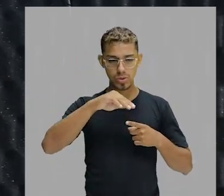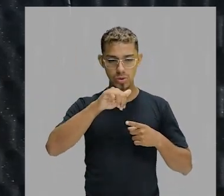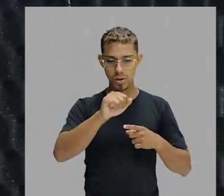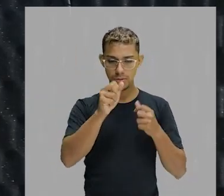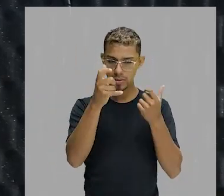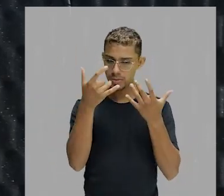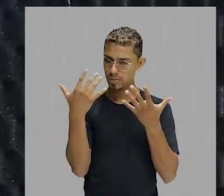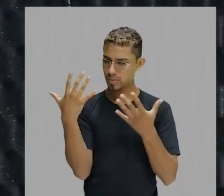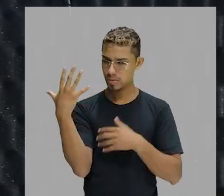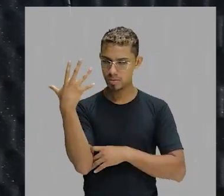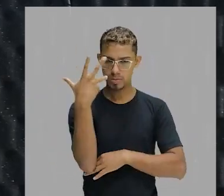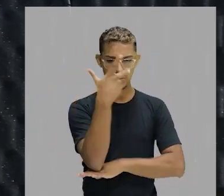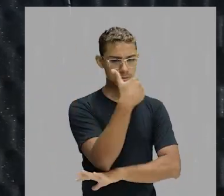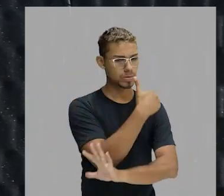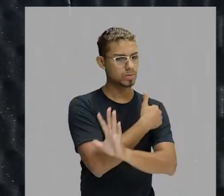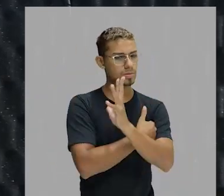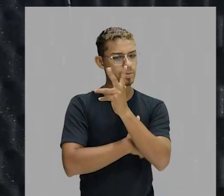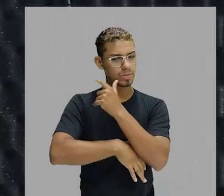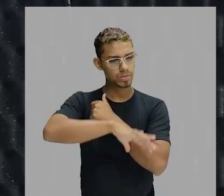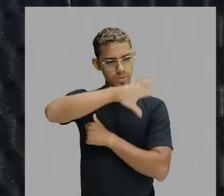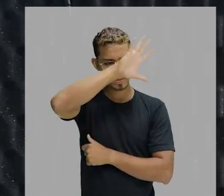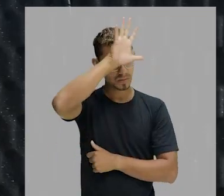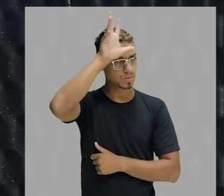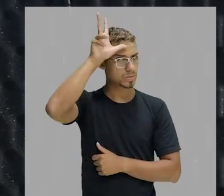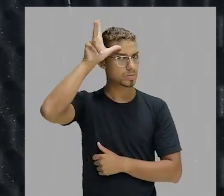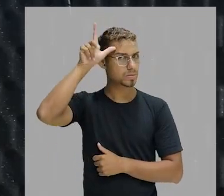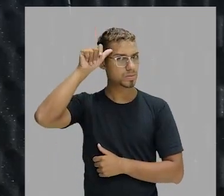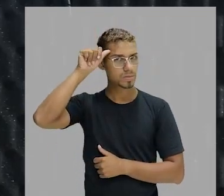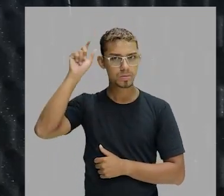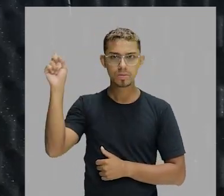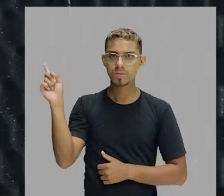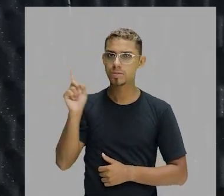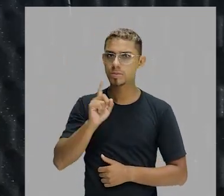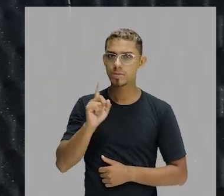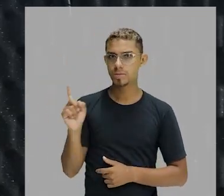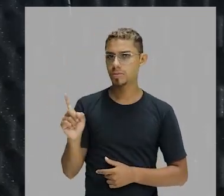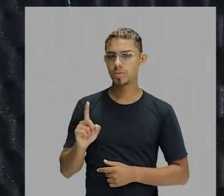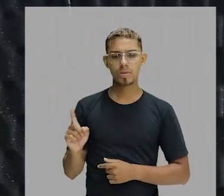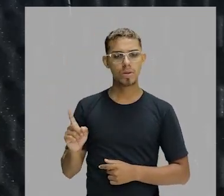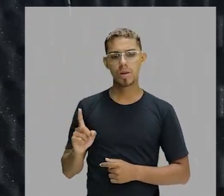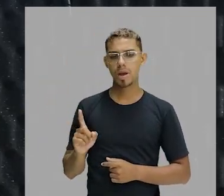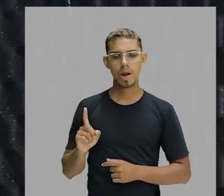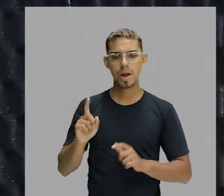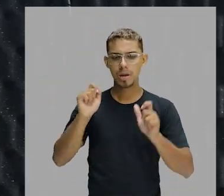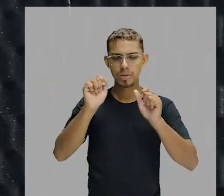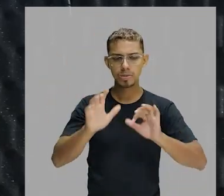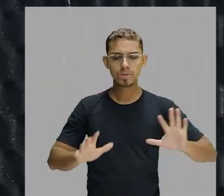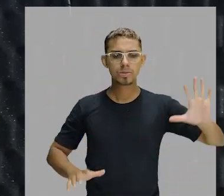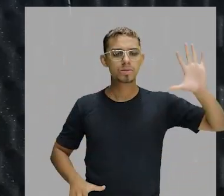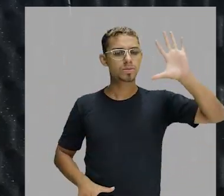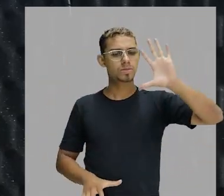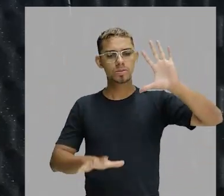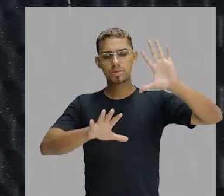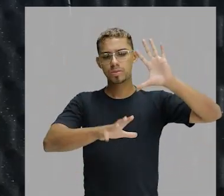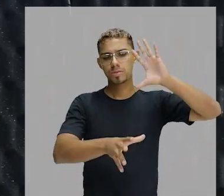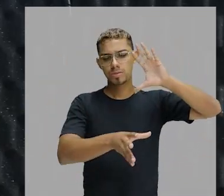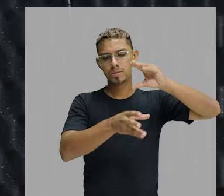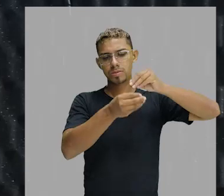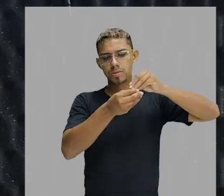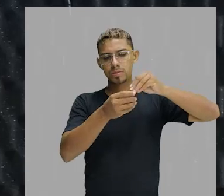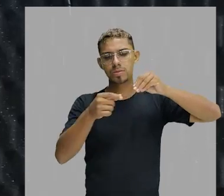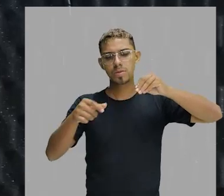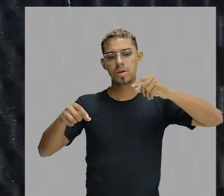floresta amazônica, mas não é. O bioma em maior degradação em quantidade, galera, se a gente for levar o total dele, o que restou é a